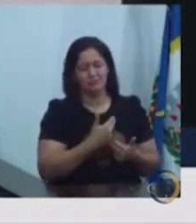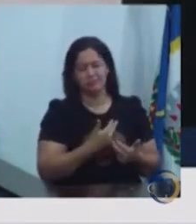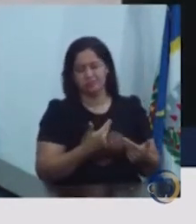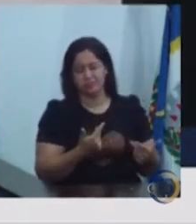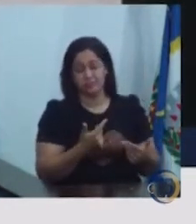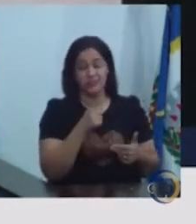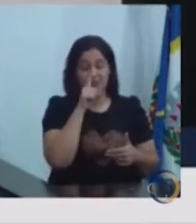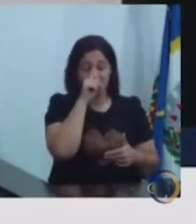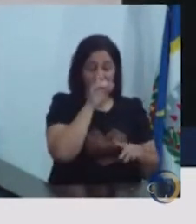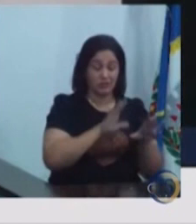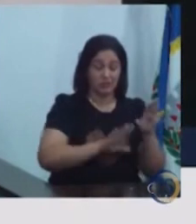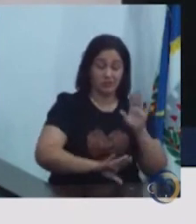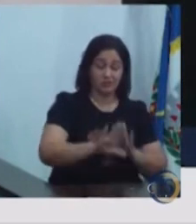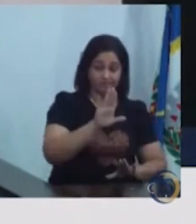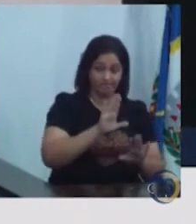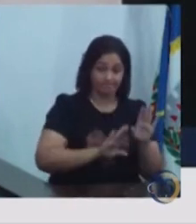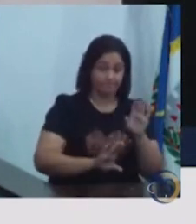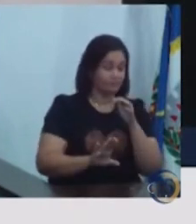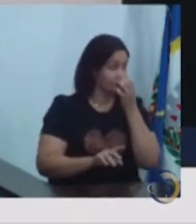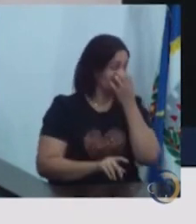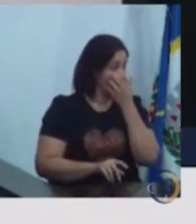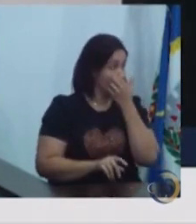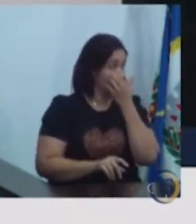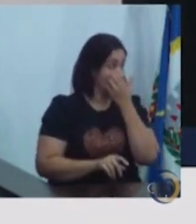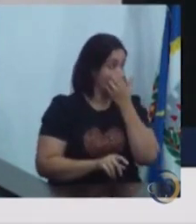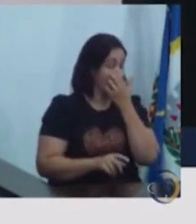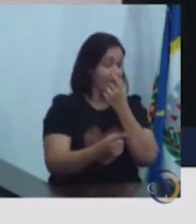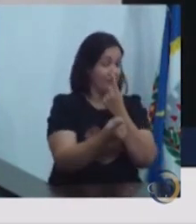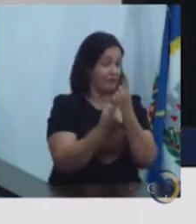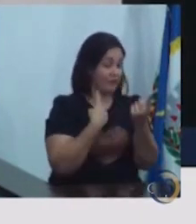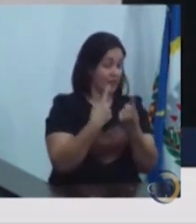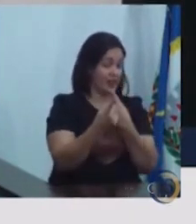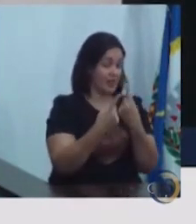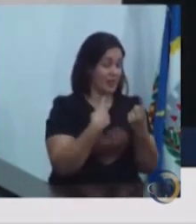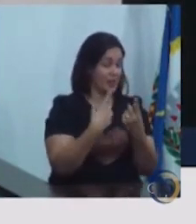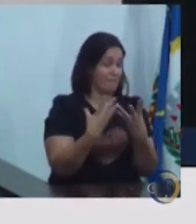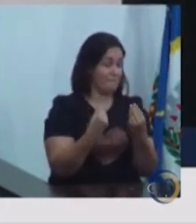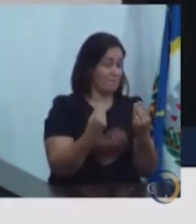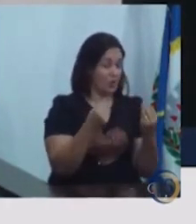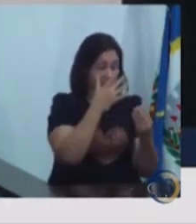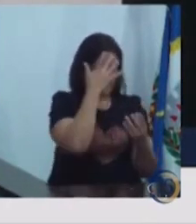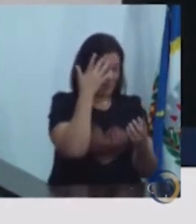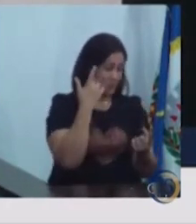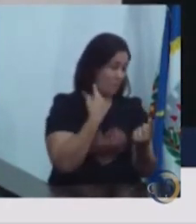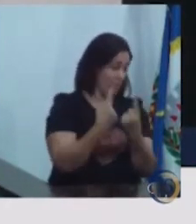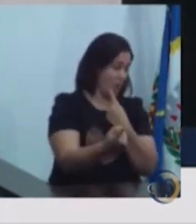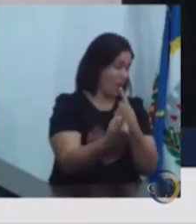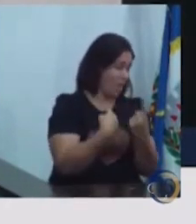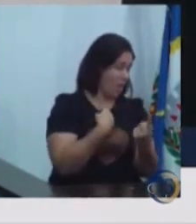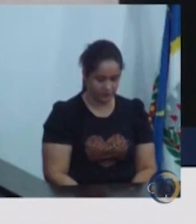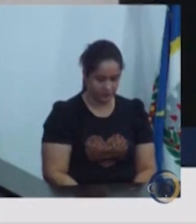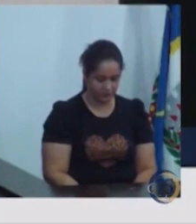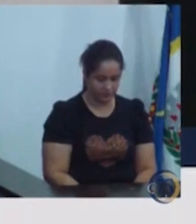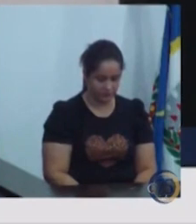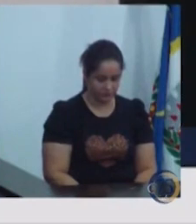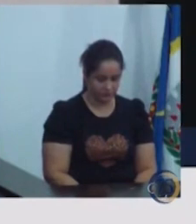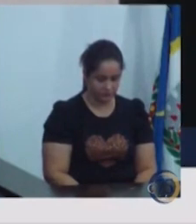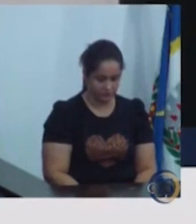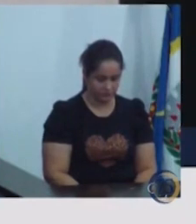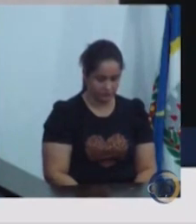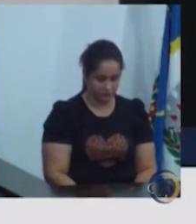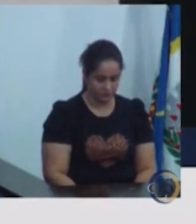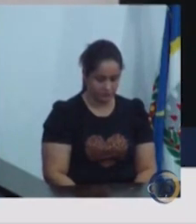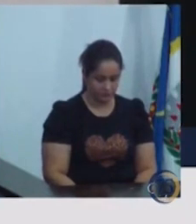um semáforo, porque é uma via de muito movimento, principalmente nos horários de pico. Outro